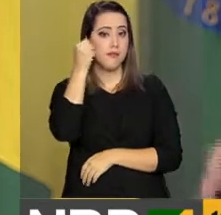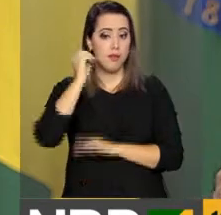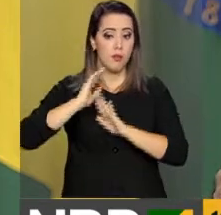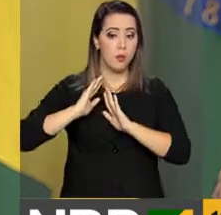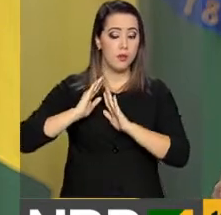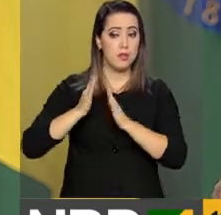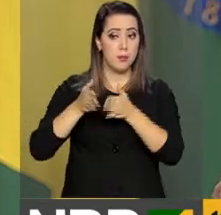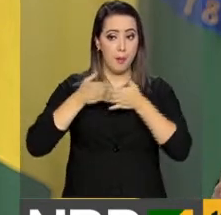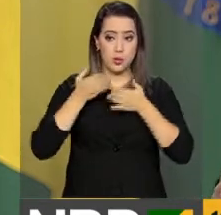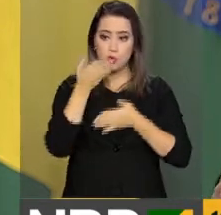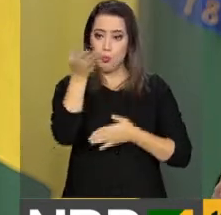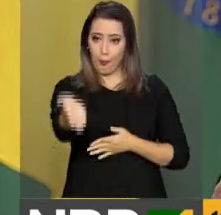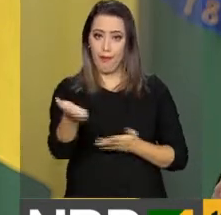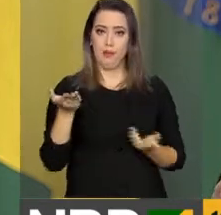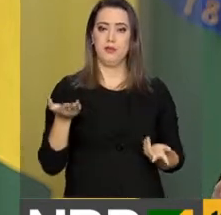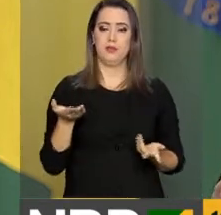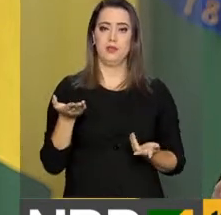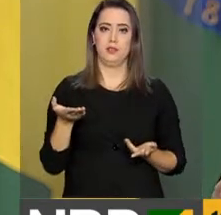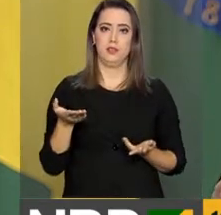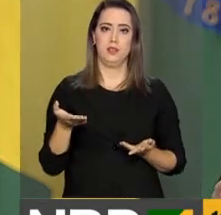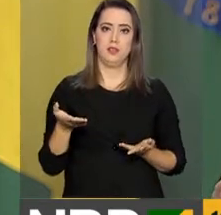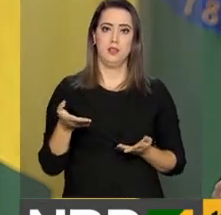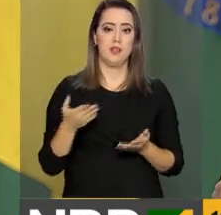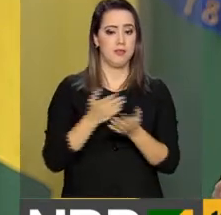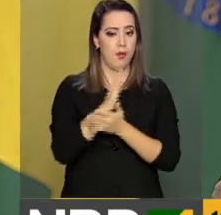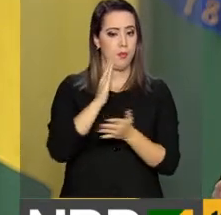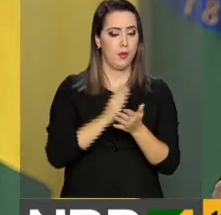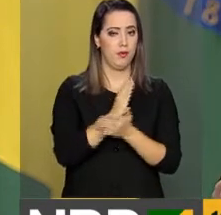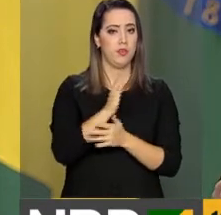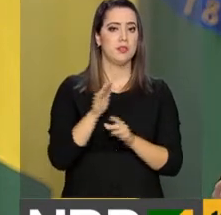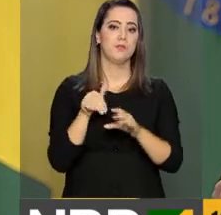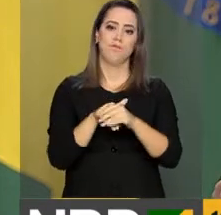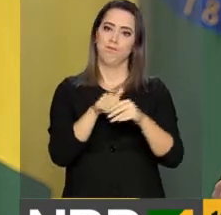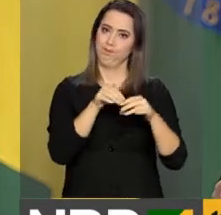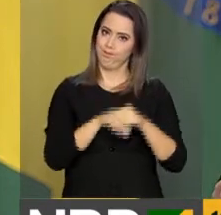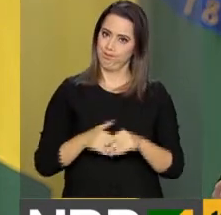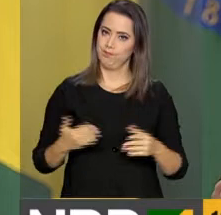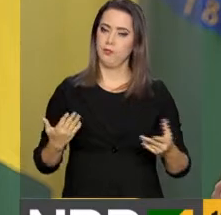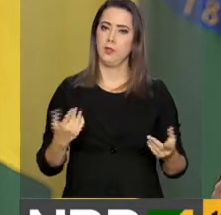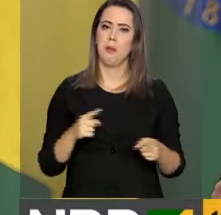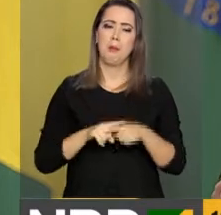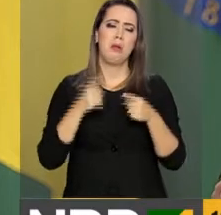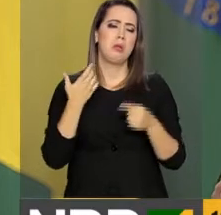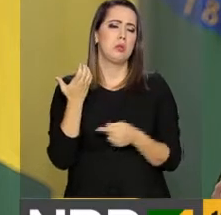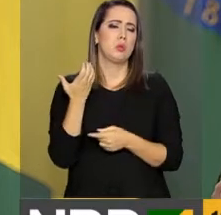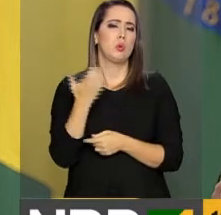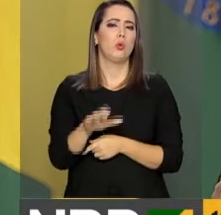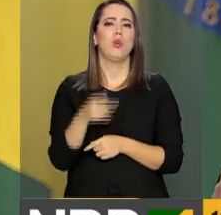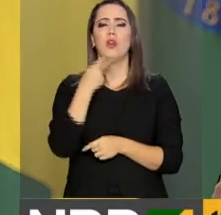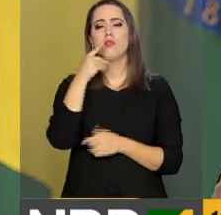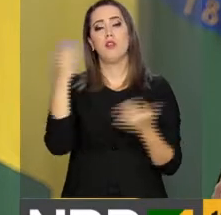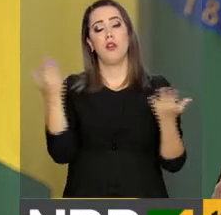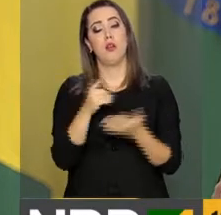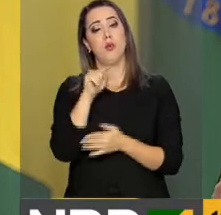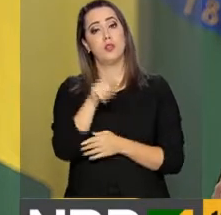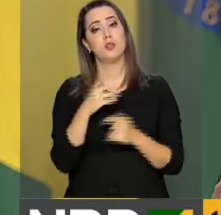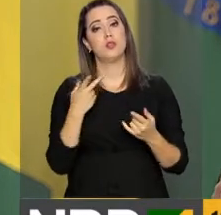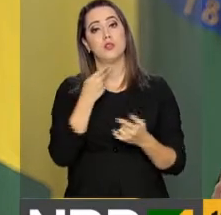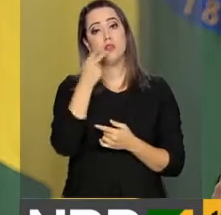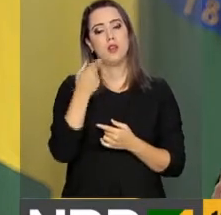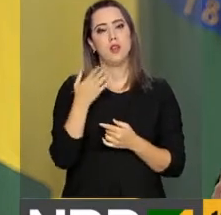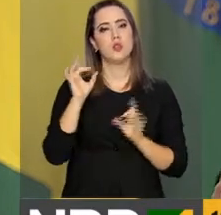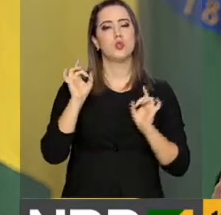pleitear exatamente a aprovação da reforma da Previdência. Mas não quero me deter nesse assunto agora, quero